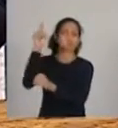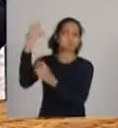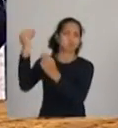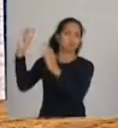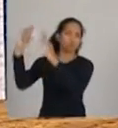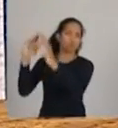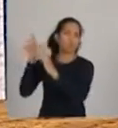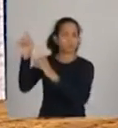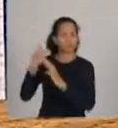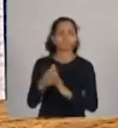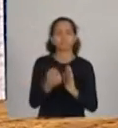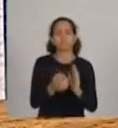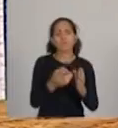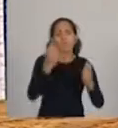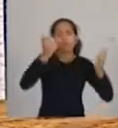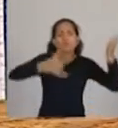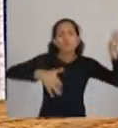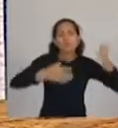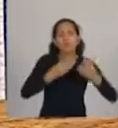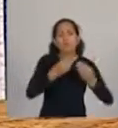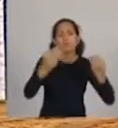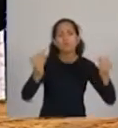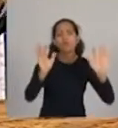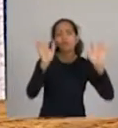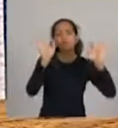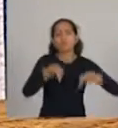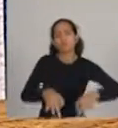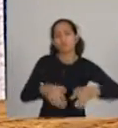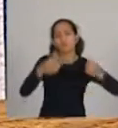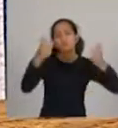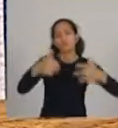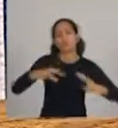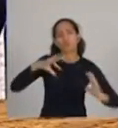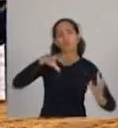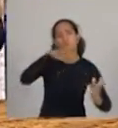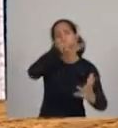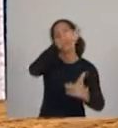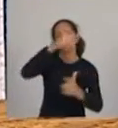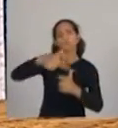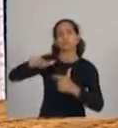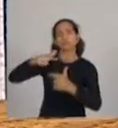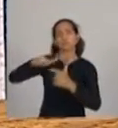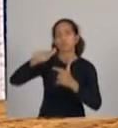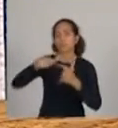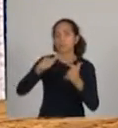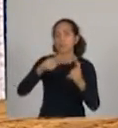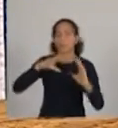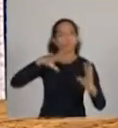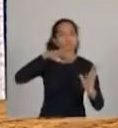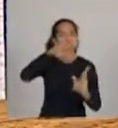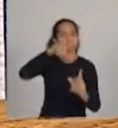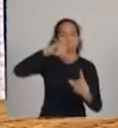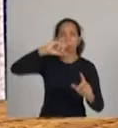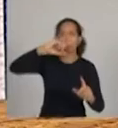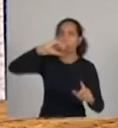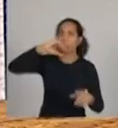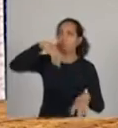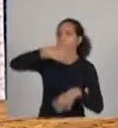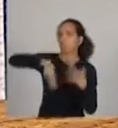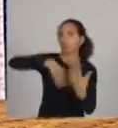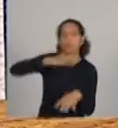entre tantas coisas que ele falava, no final ele falava sobre os problemas do mundo, assim, como o mundo estava perdido. Então,